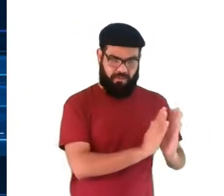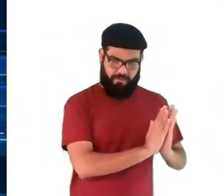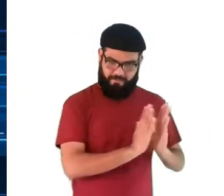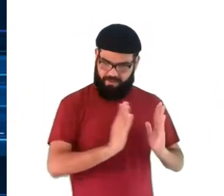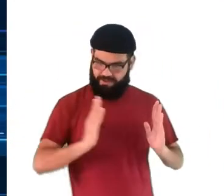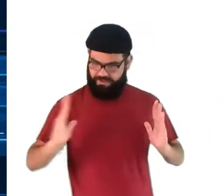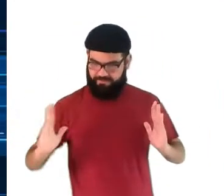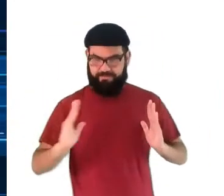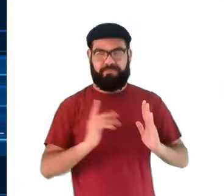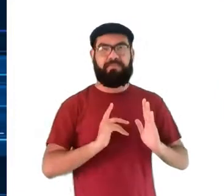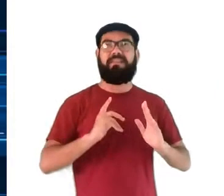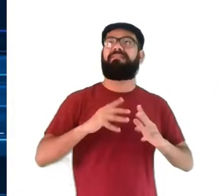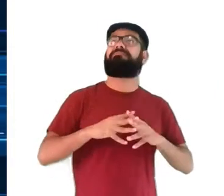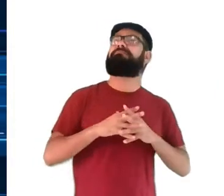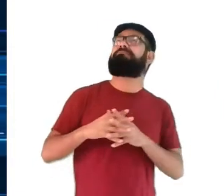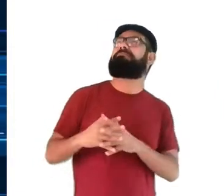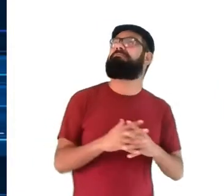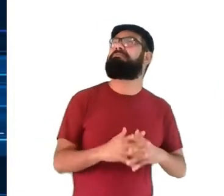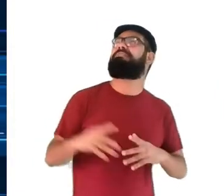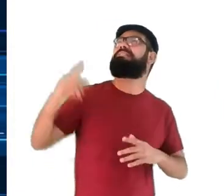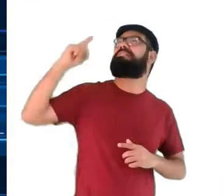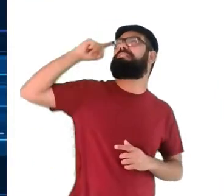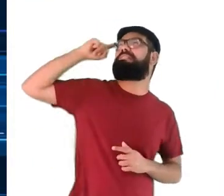psicológicos, certo?